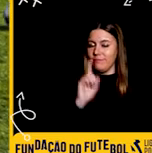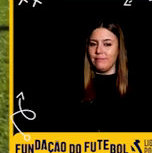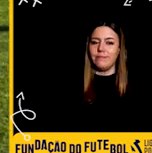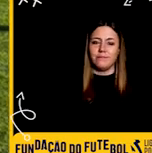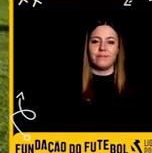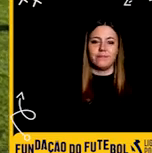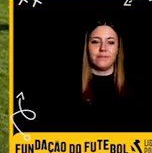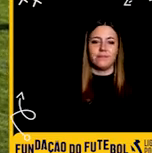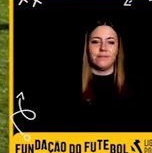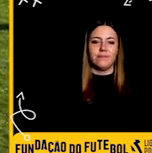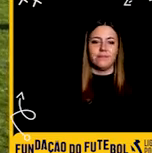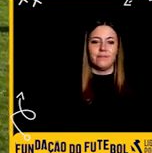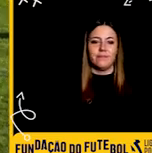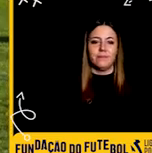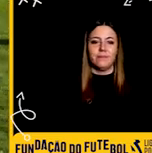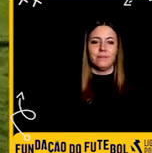fácil.